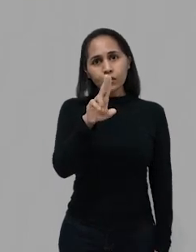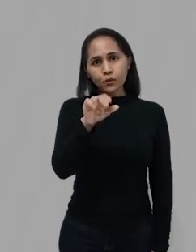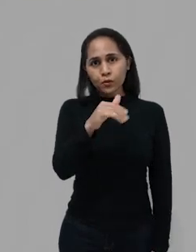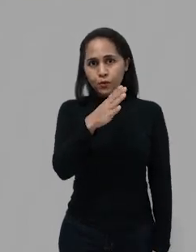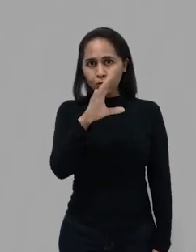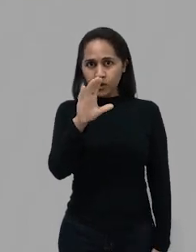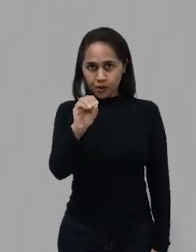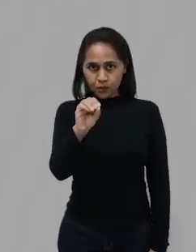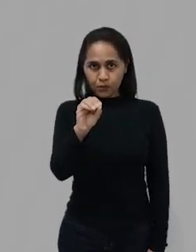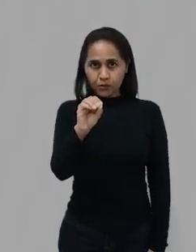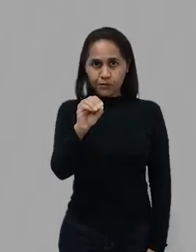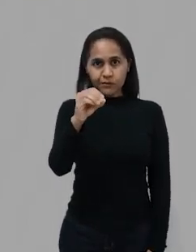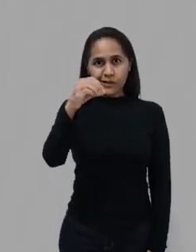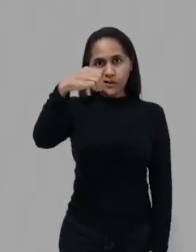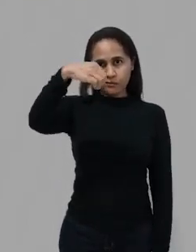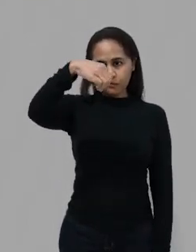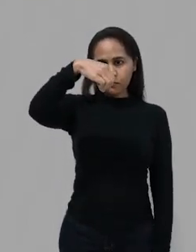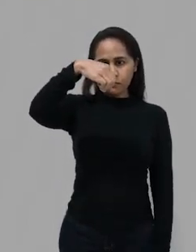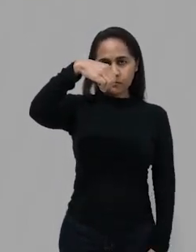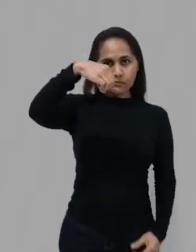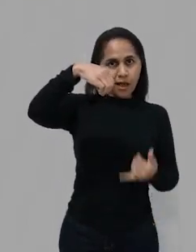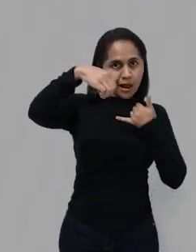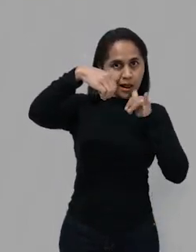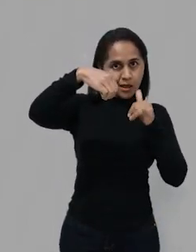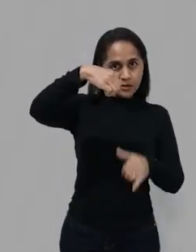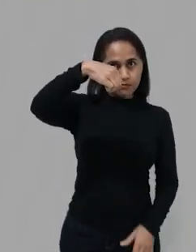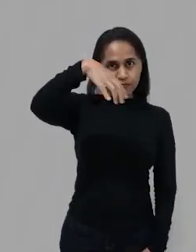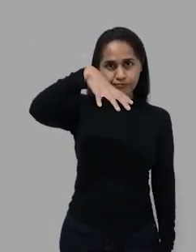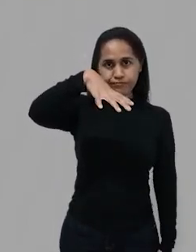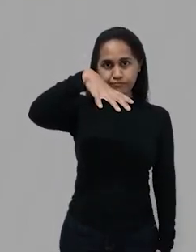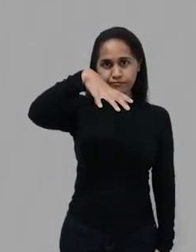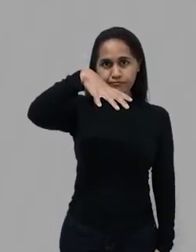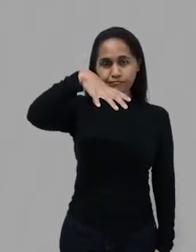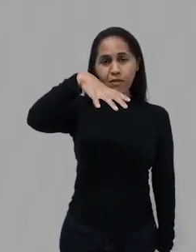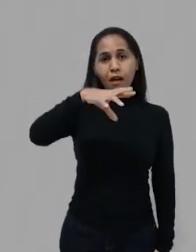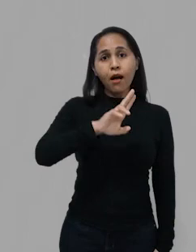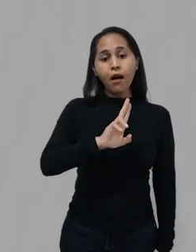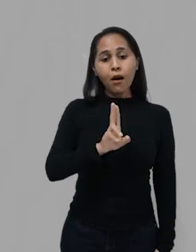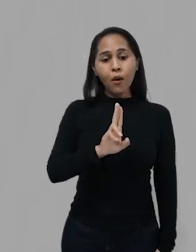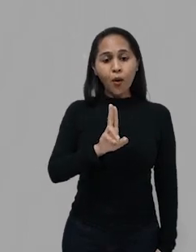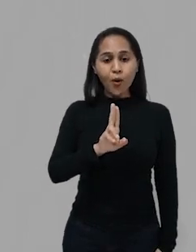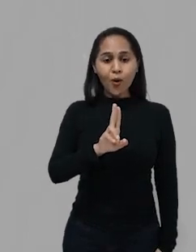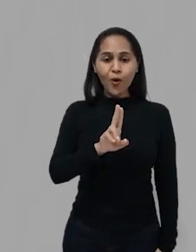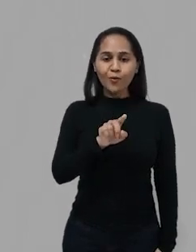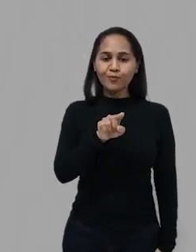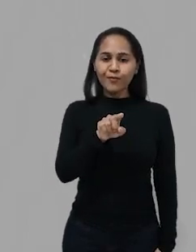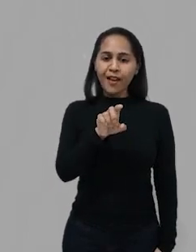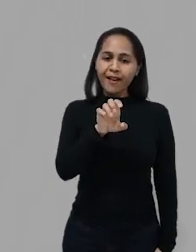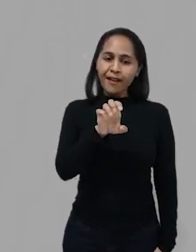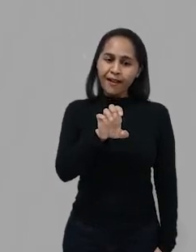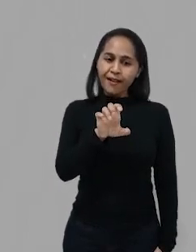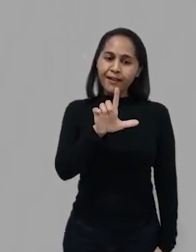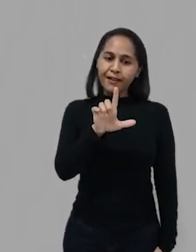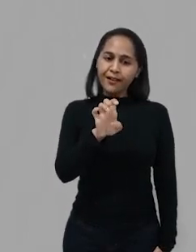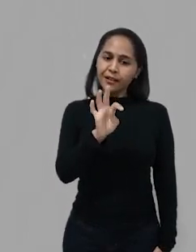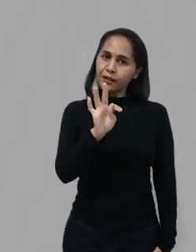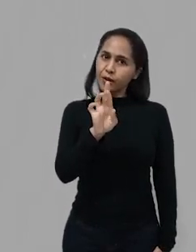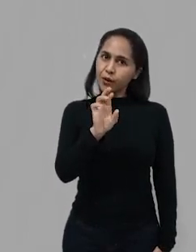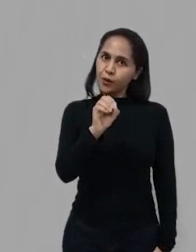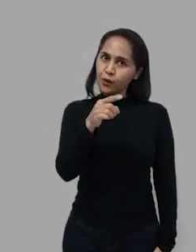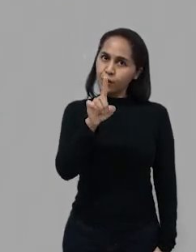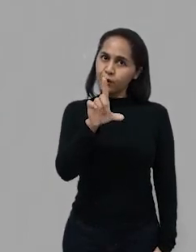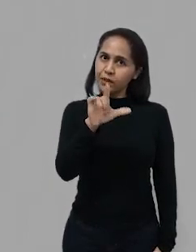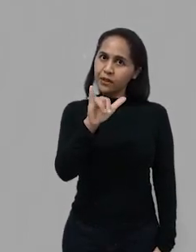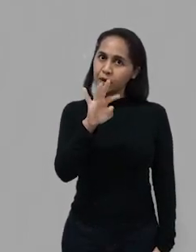a lâmpada acendia, ou seja, havia a passagem de corrente elétrica, ele chamou de eletrólito. E